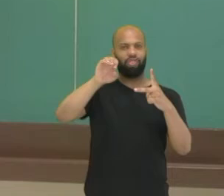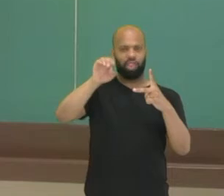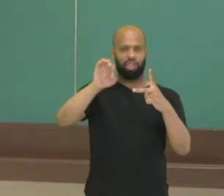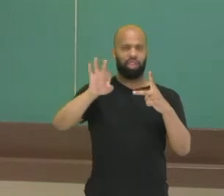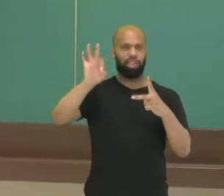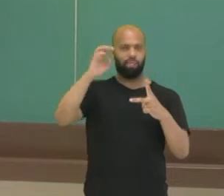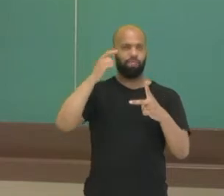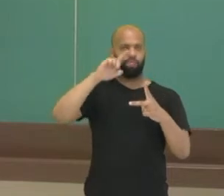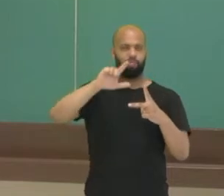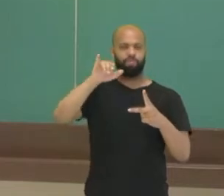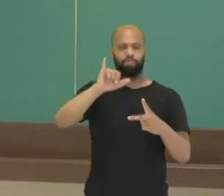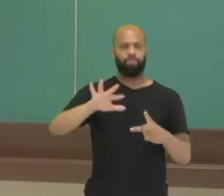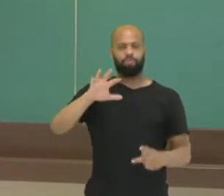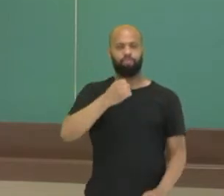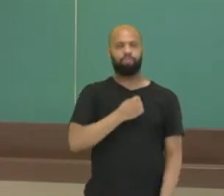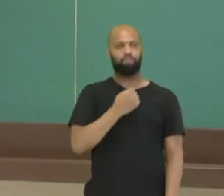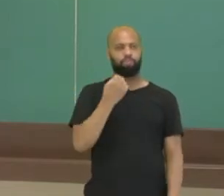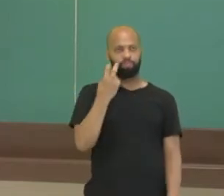Beleza?